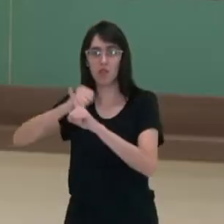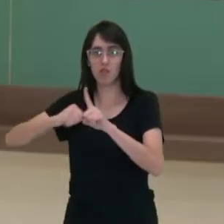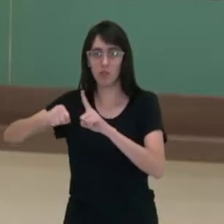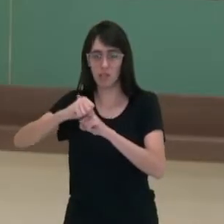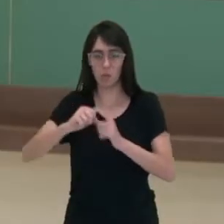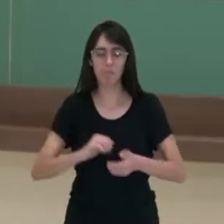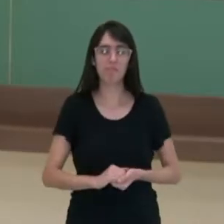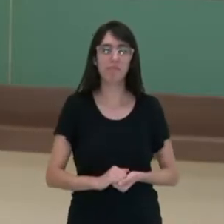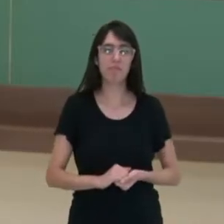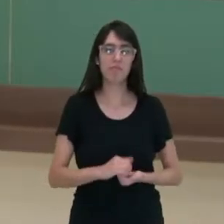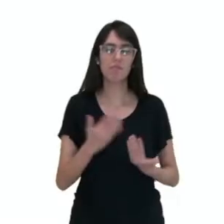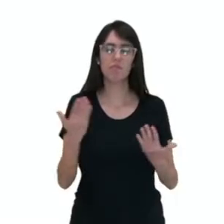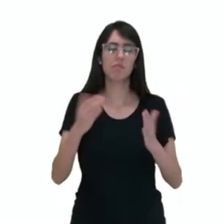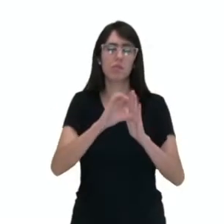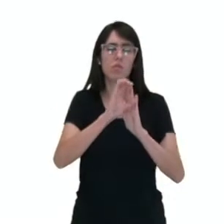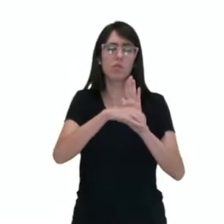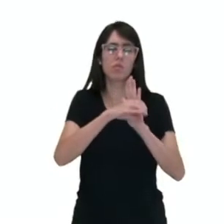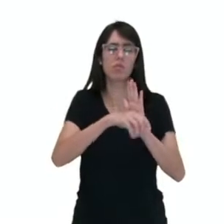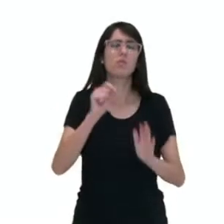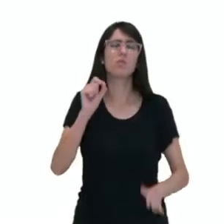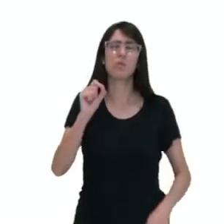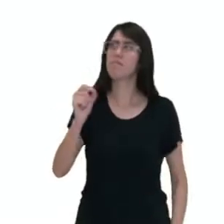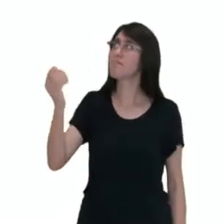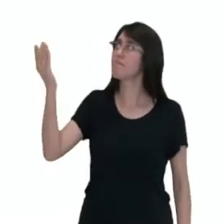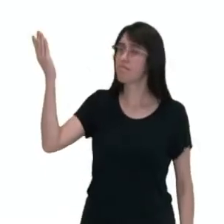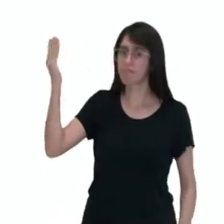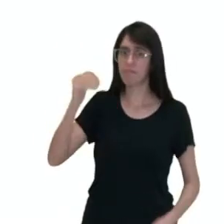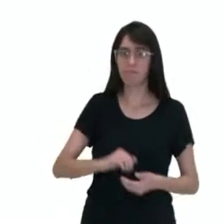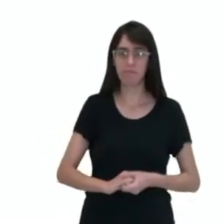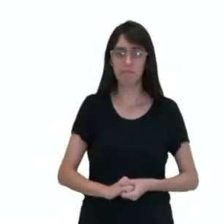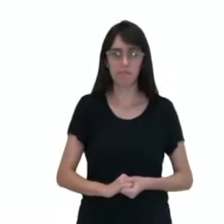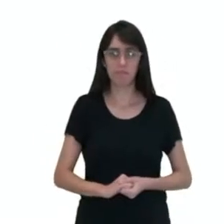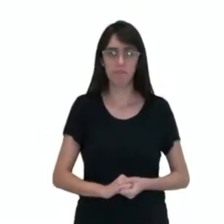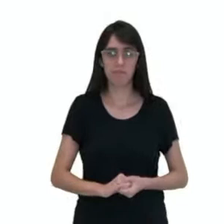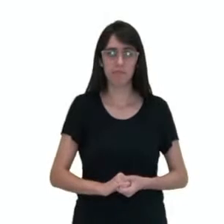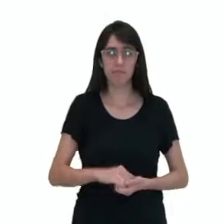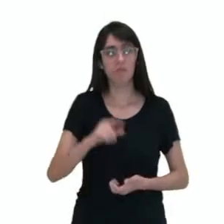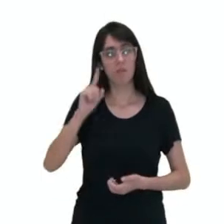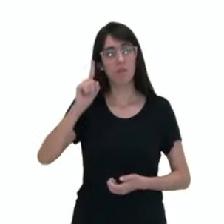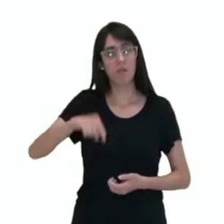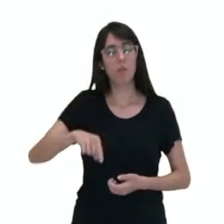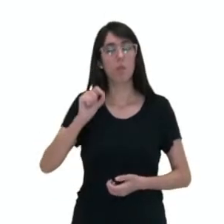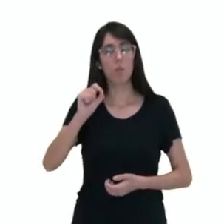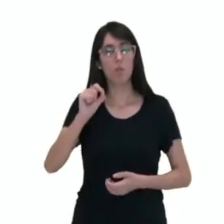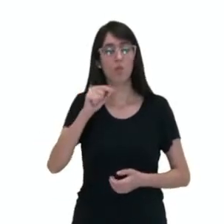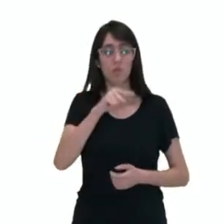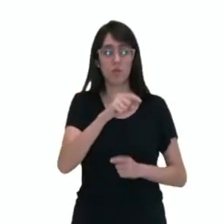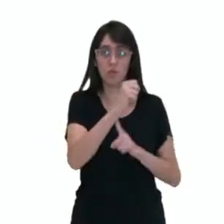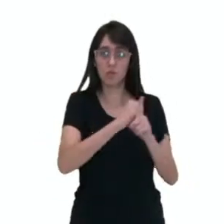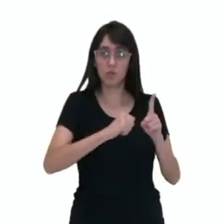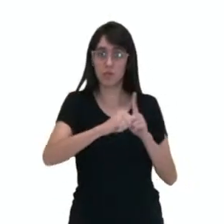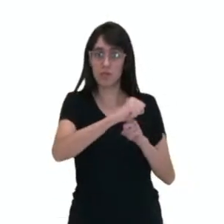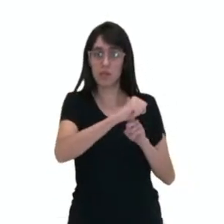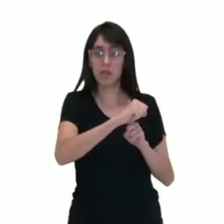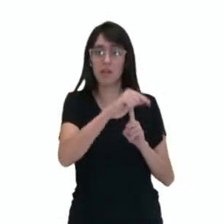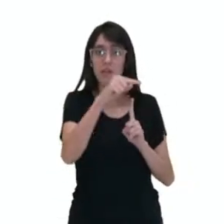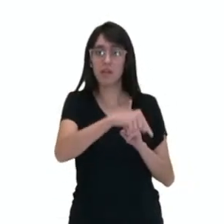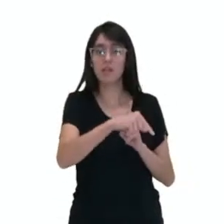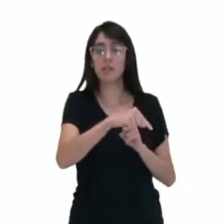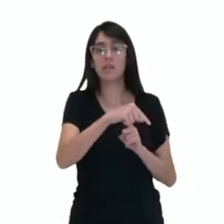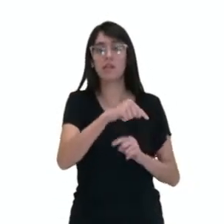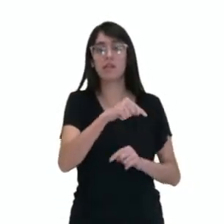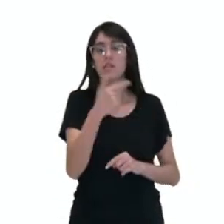é a definição de desigualdade social, então? Seria um fenômeno existente quando a sociedade não conta com